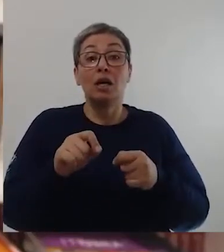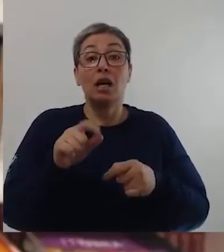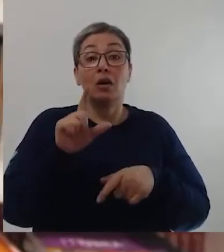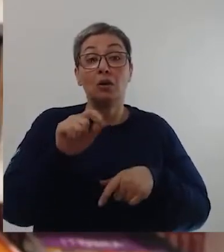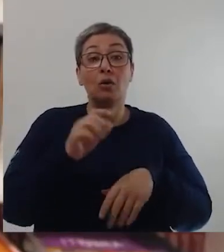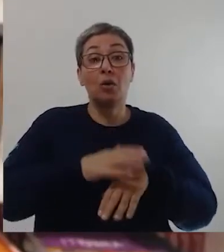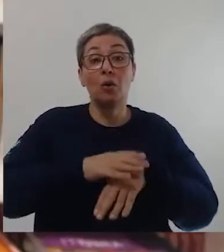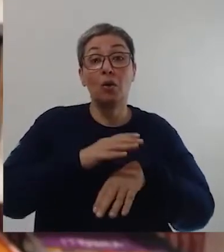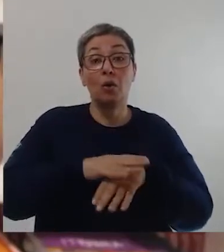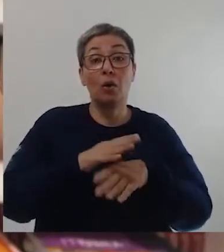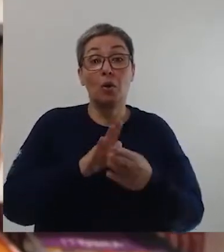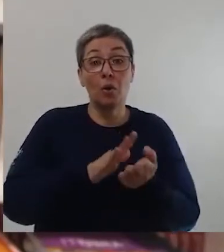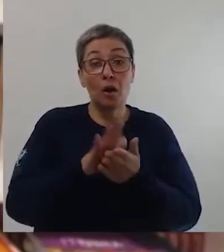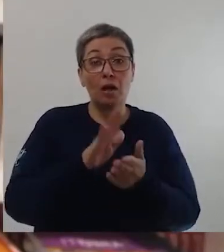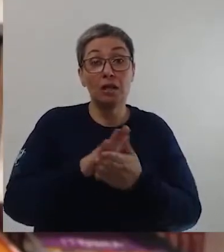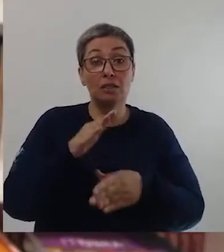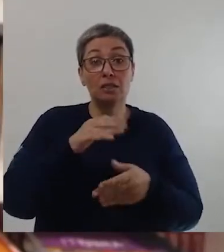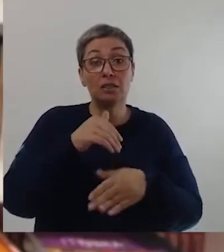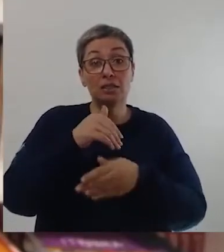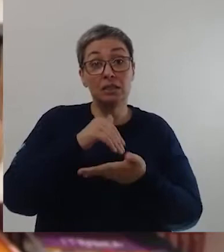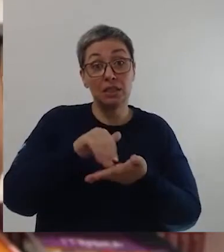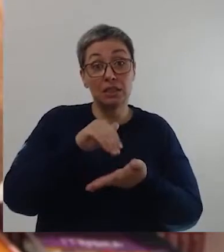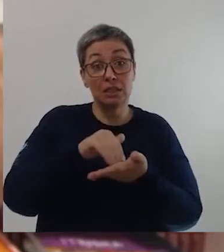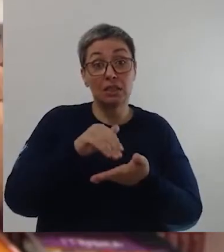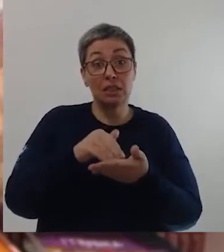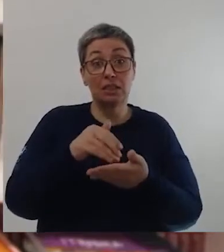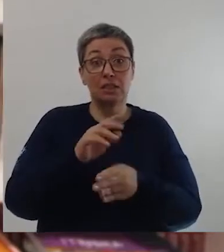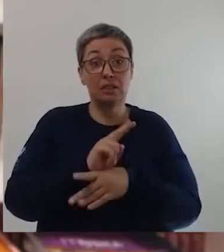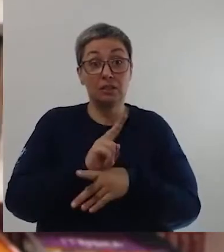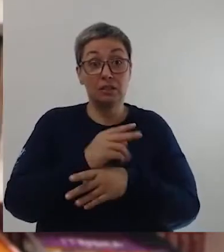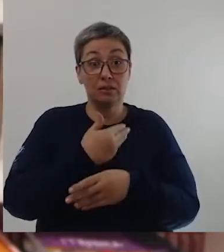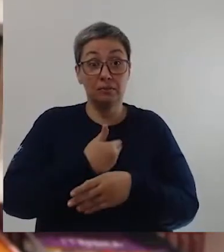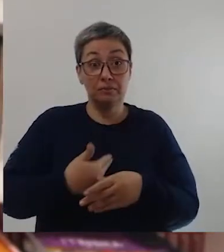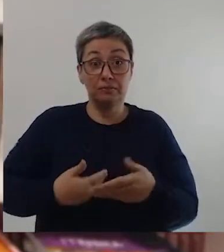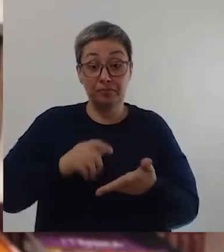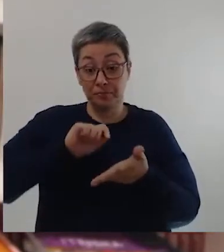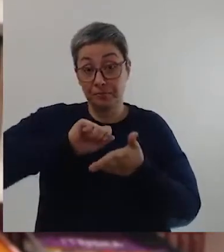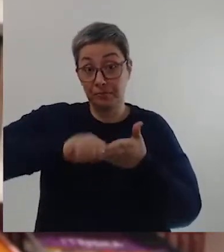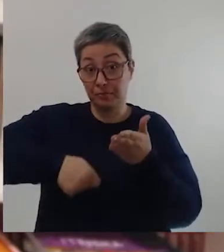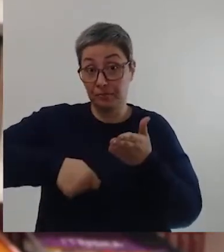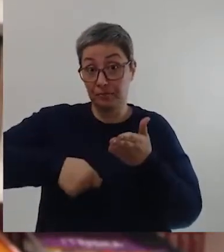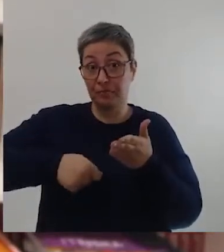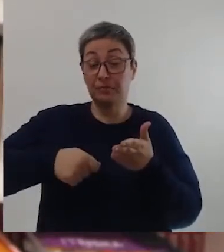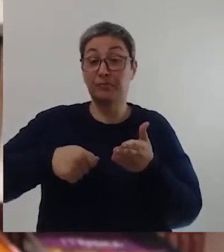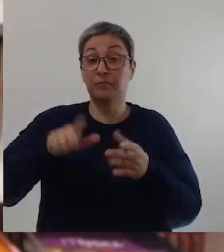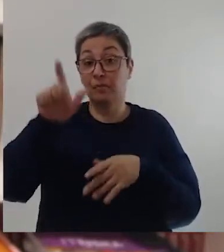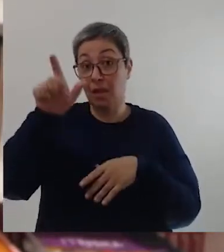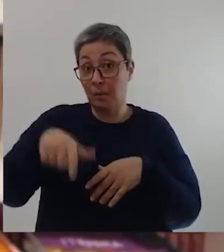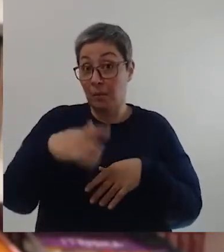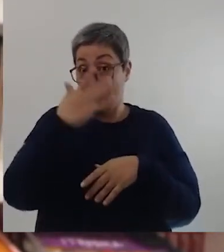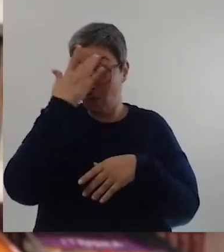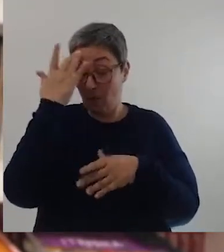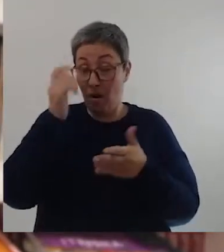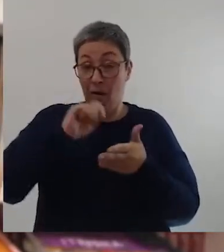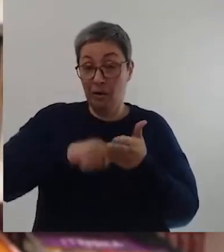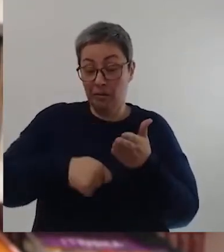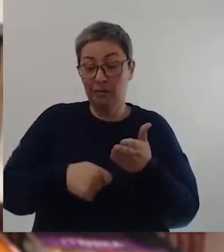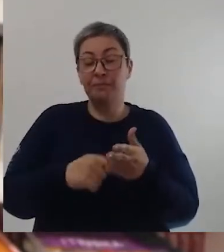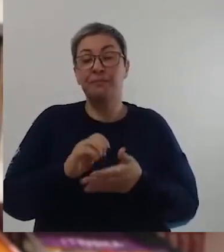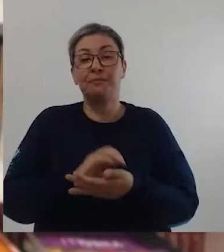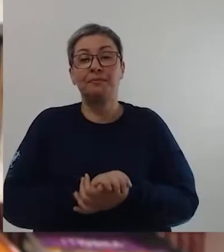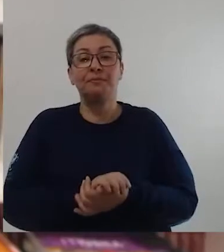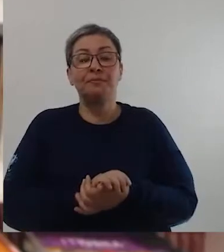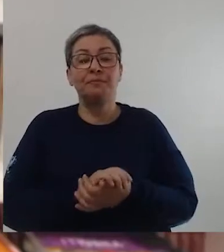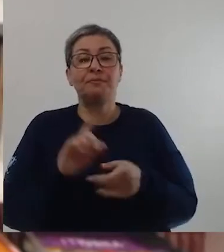órgão expedidor aí no caso aqui em São Paulo Secretaria de Segurança Pública assinatura do titular nela a sua assinatura